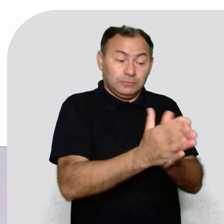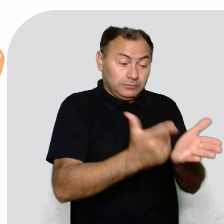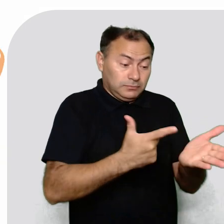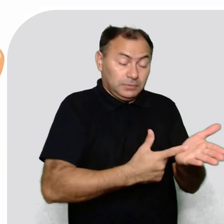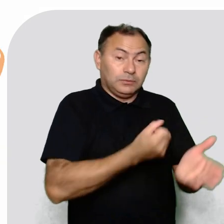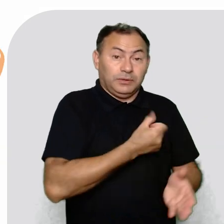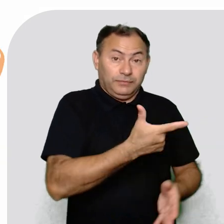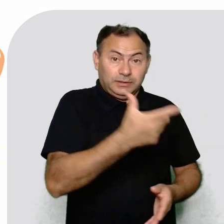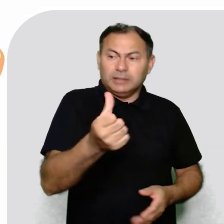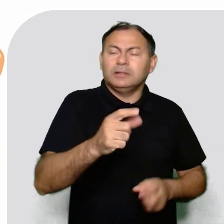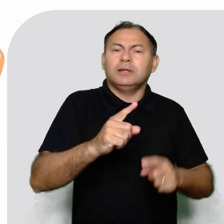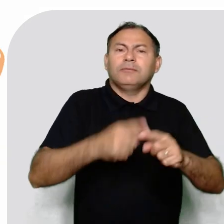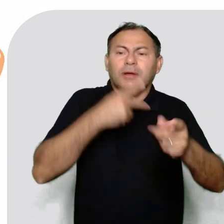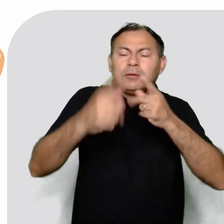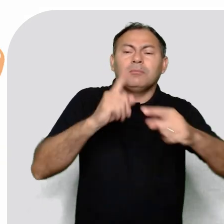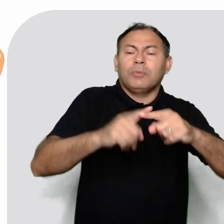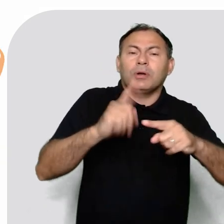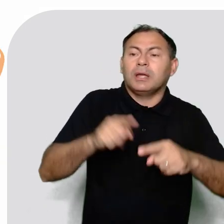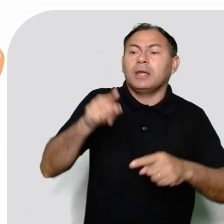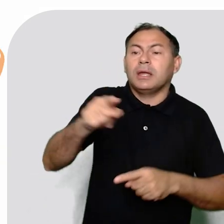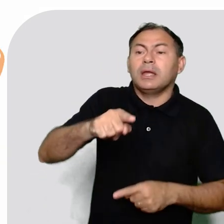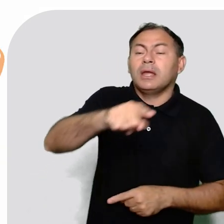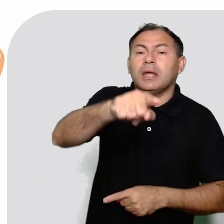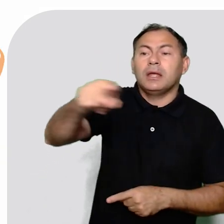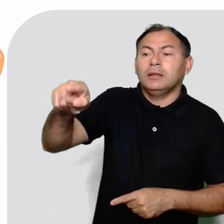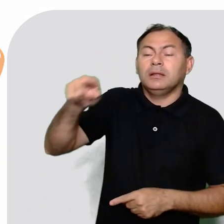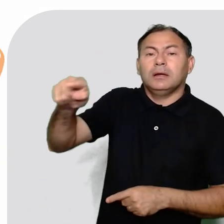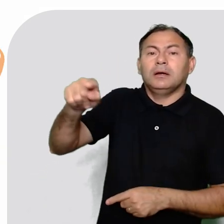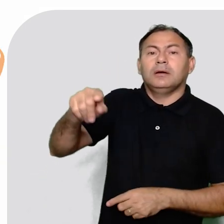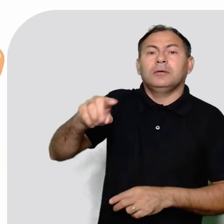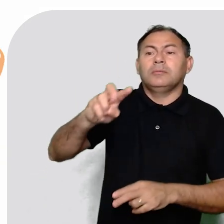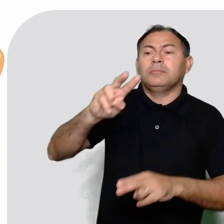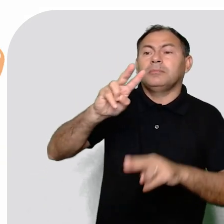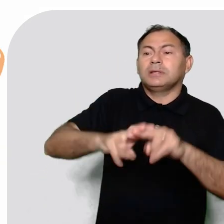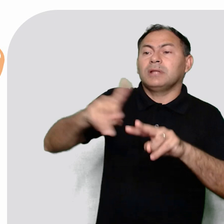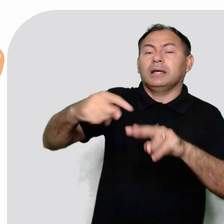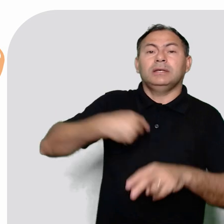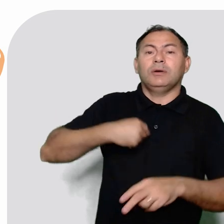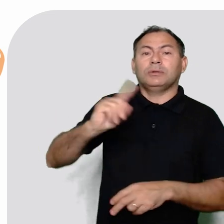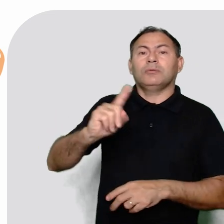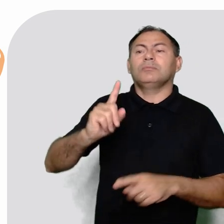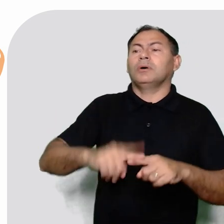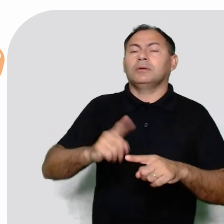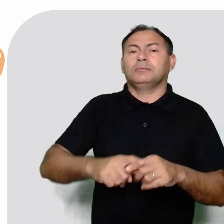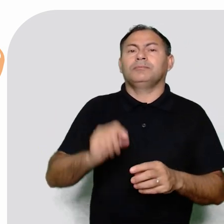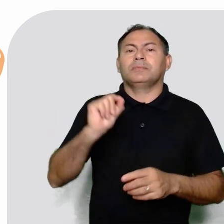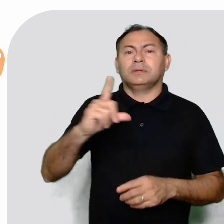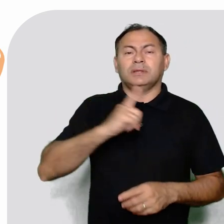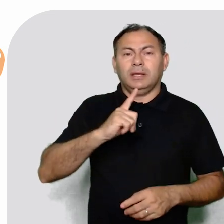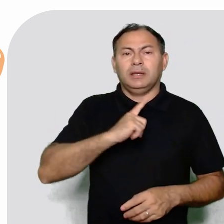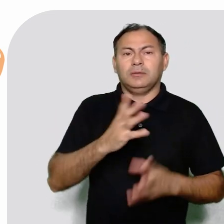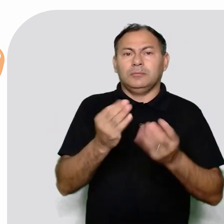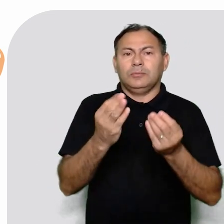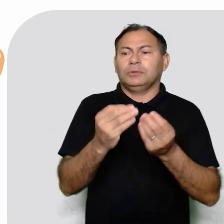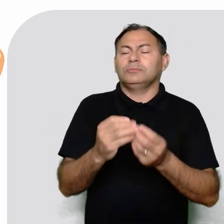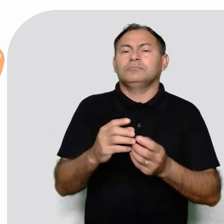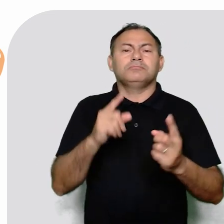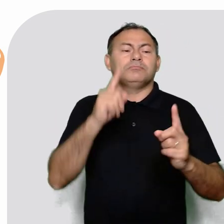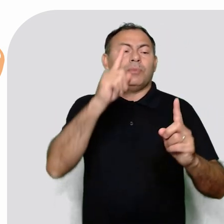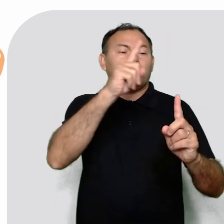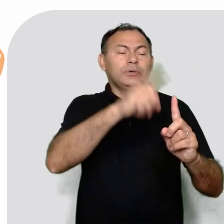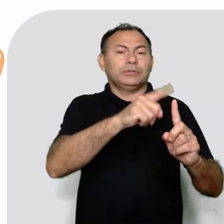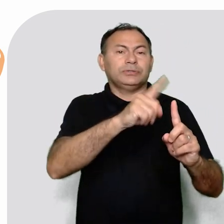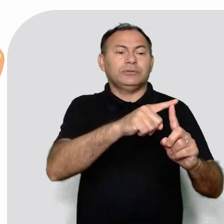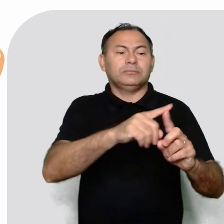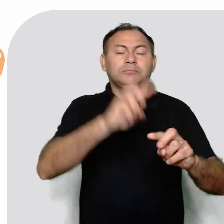assim: por que ele está lá e não eu, que tenho muitos